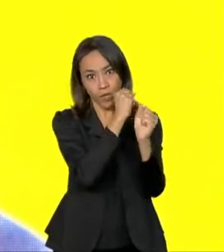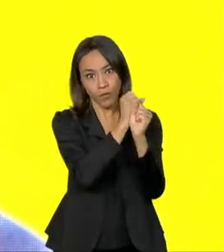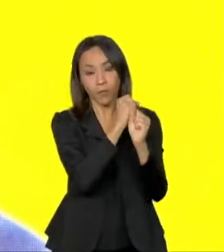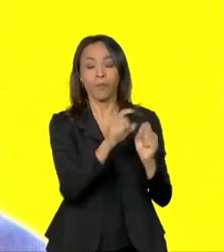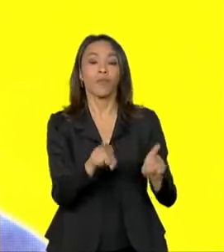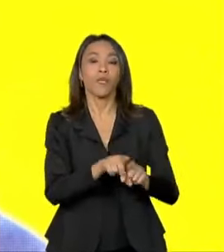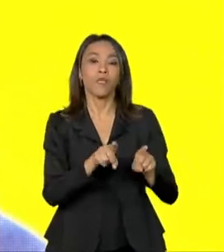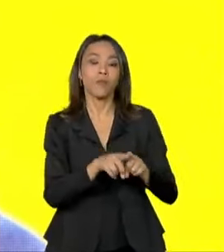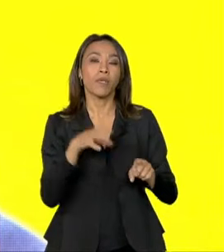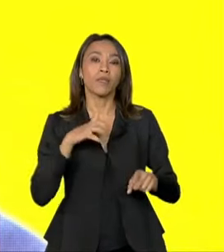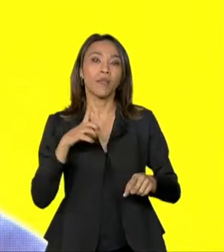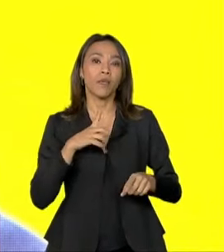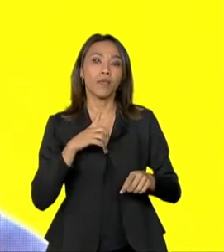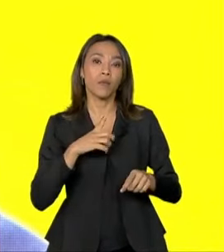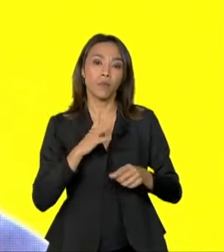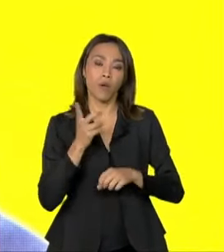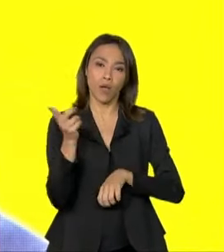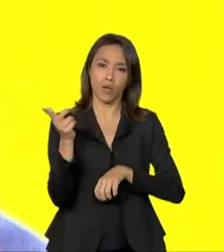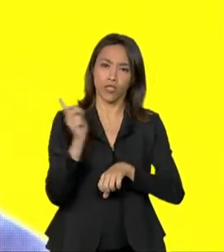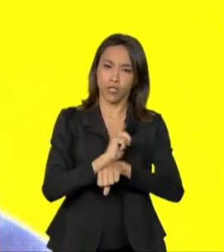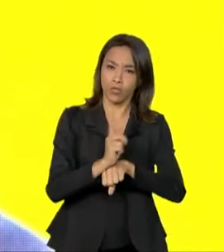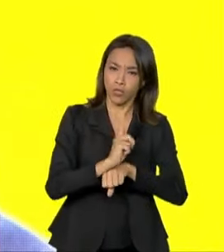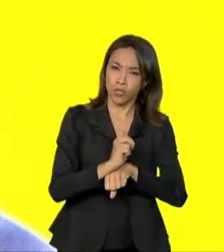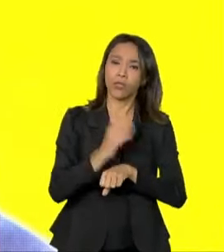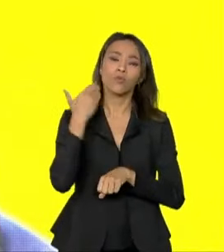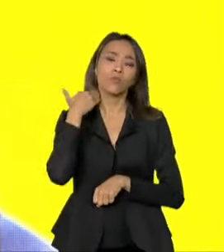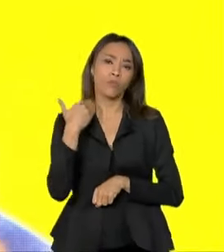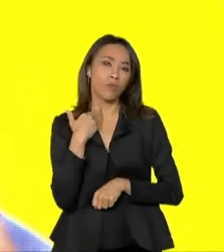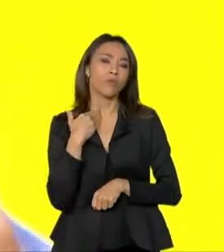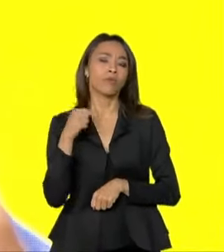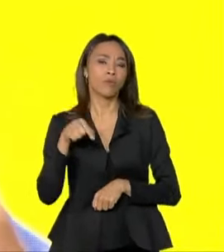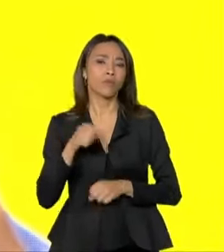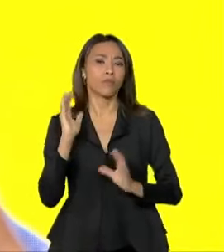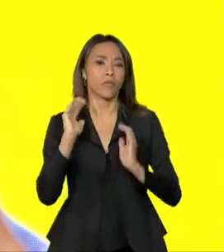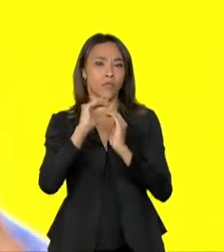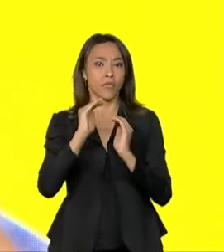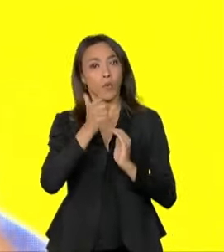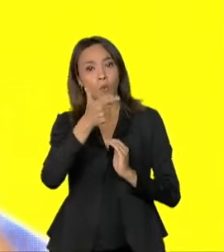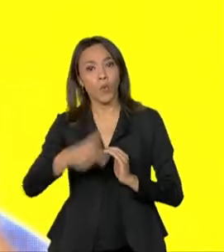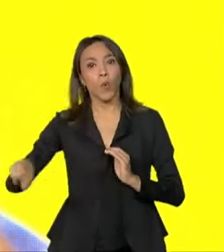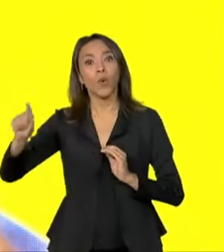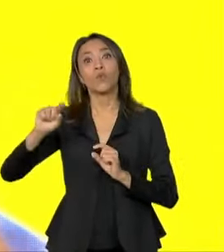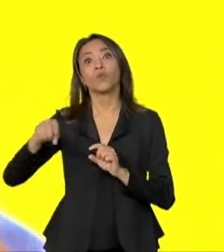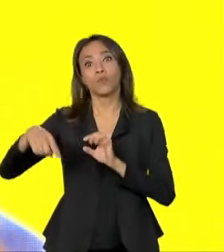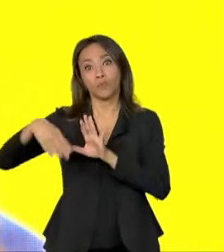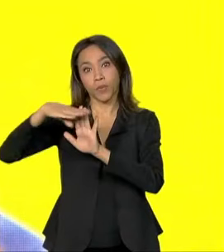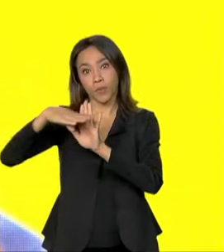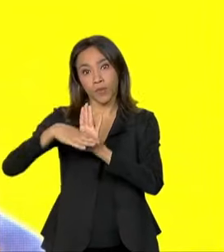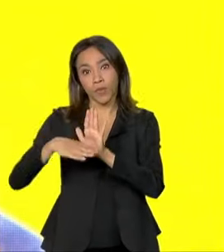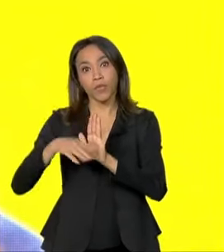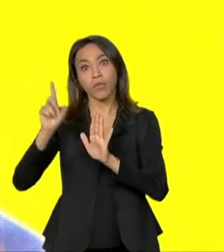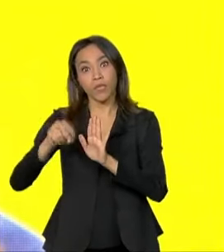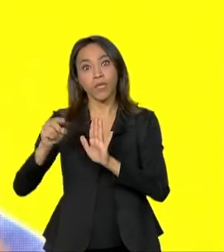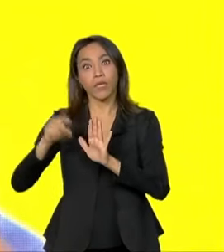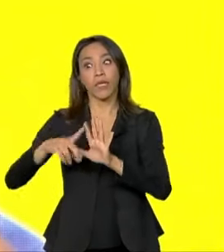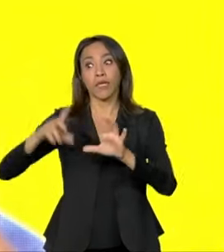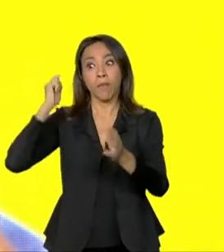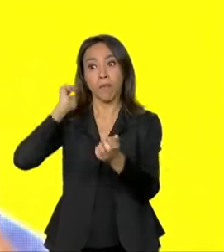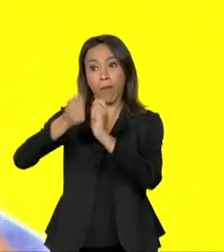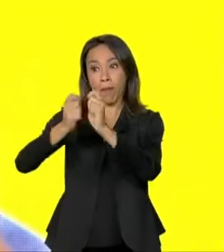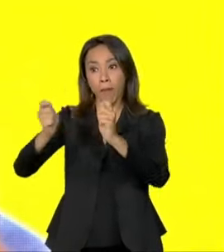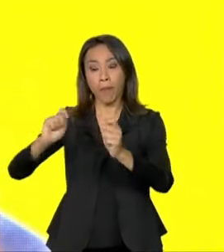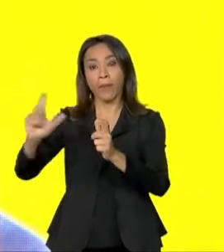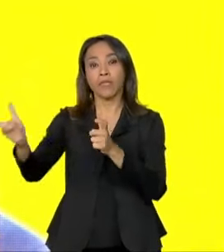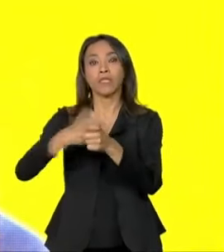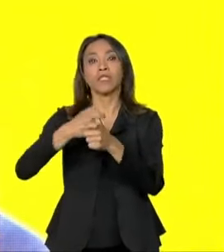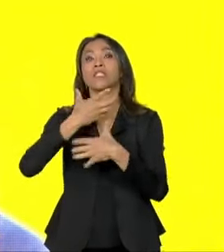que é administrado pelo Banco do Brasil. Outra frente fundamental é o Desenrola, que já devolveu dignidade financeira a mais de